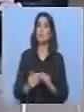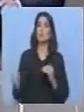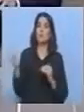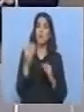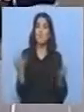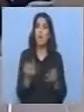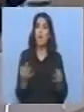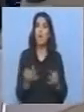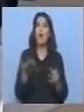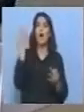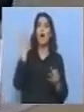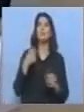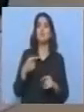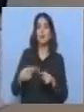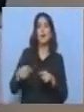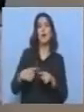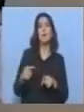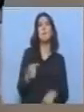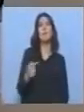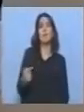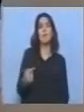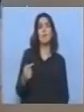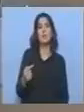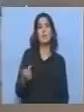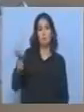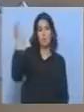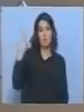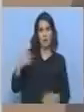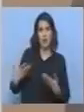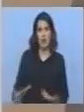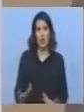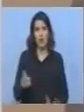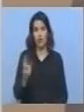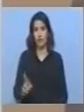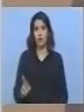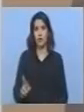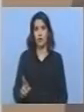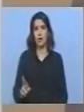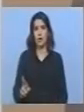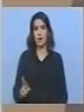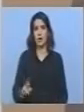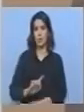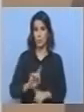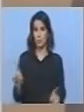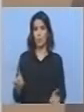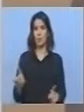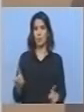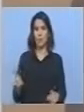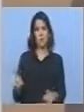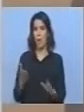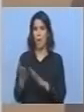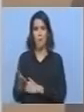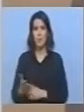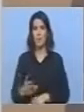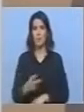que nós tínhamos como propina mínima há um ano atrás, ou temos agora, não são valores proibitivos de ninguém vir estudar para o ensino superior.